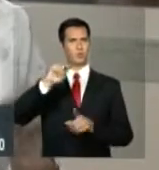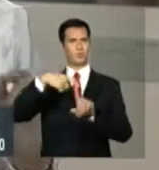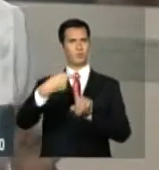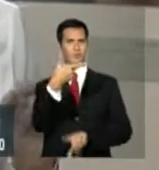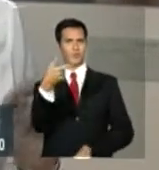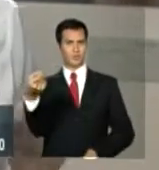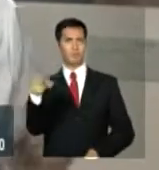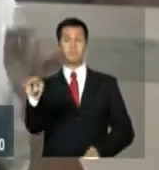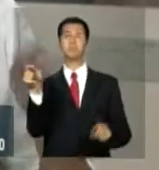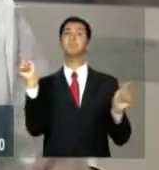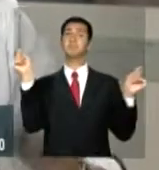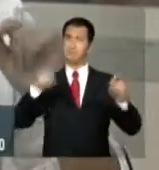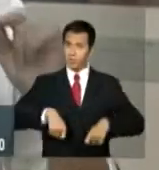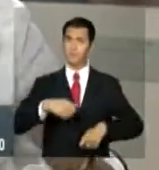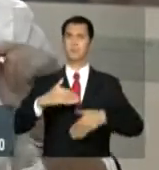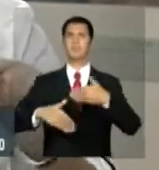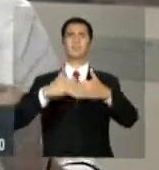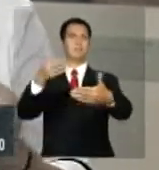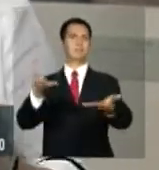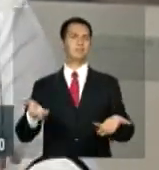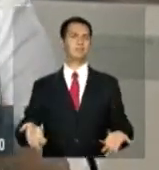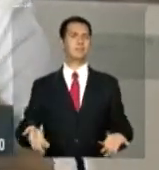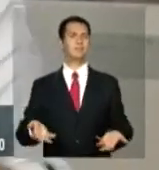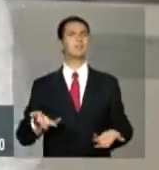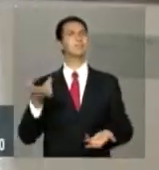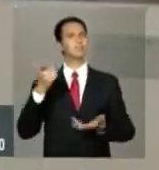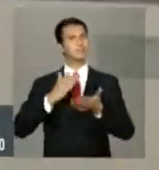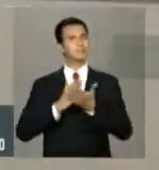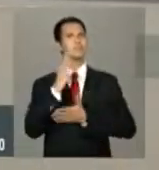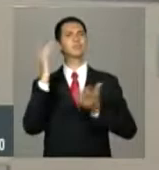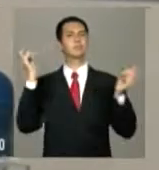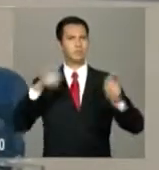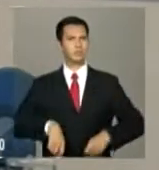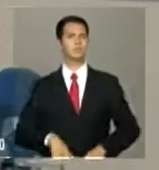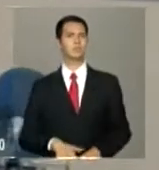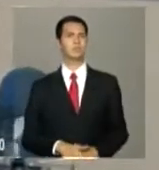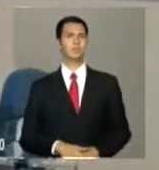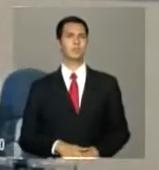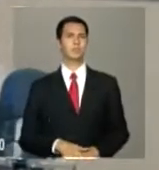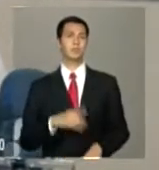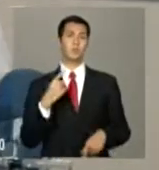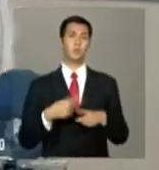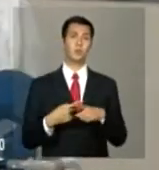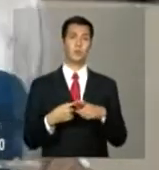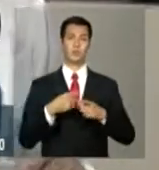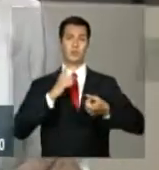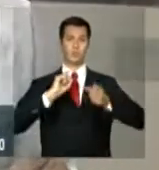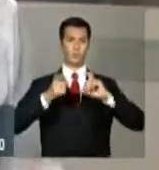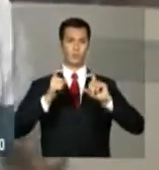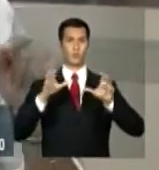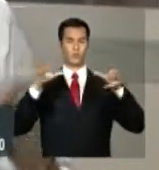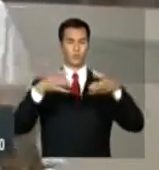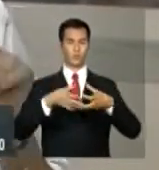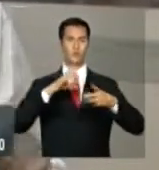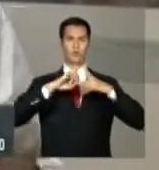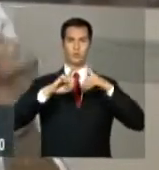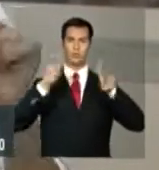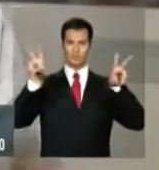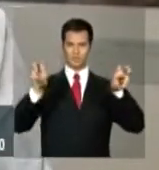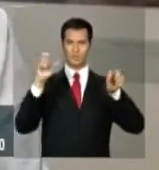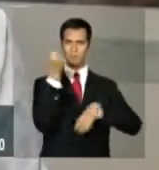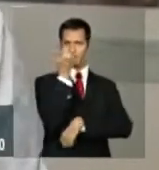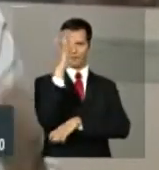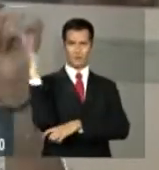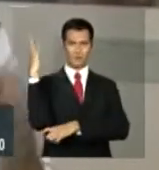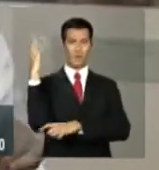uma vitória, porque eu não conheço nenhuma reunião ambiental que tenha tido